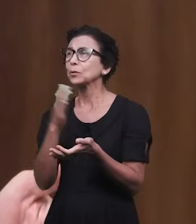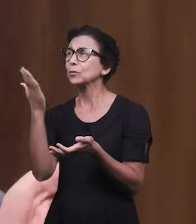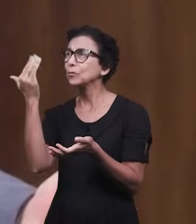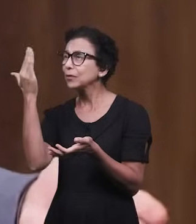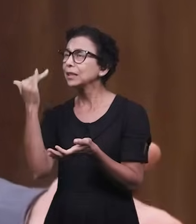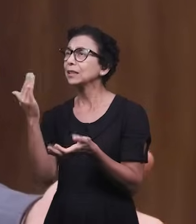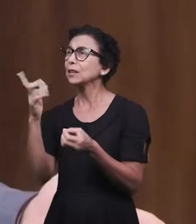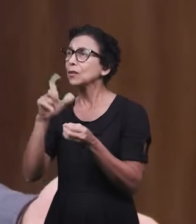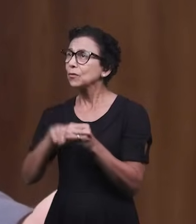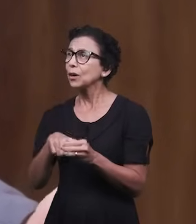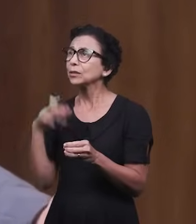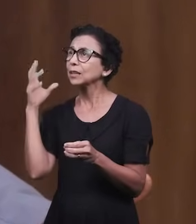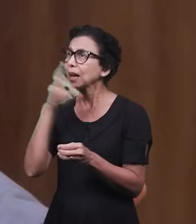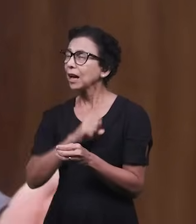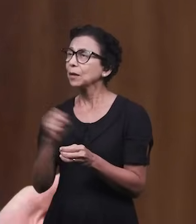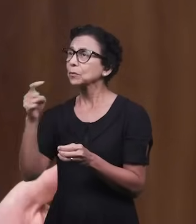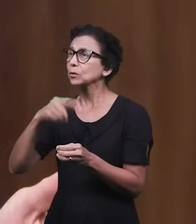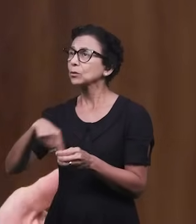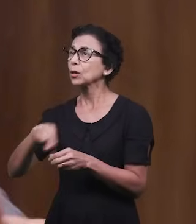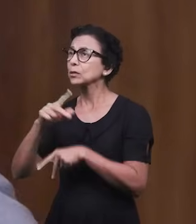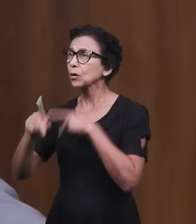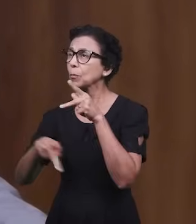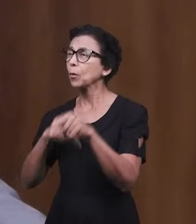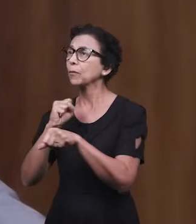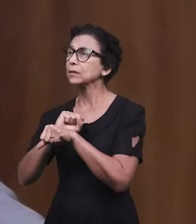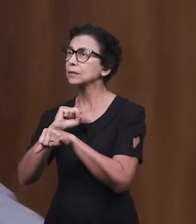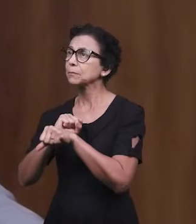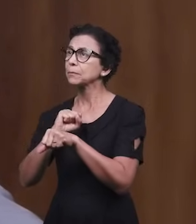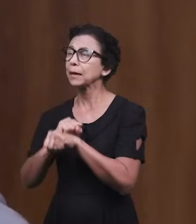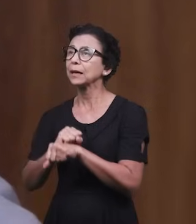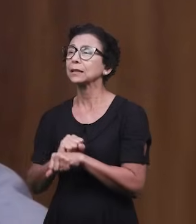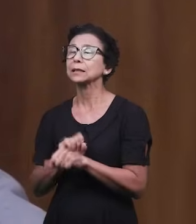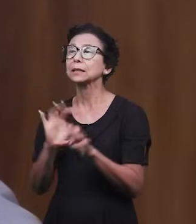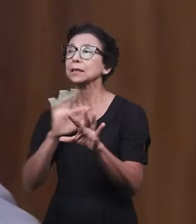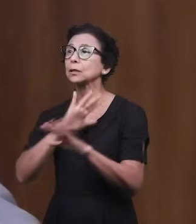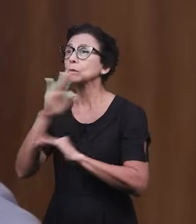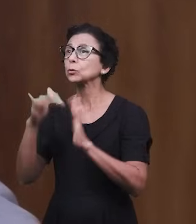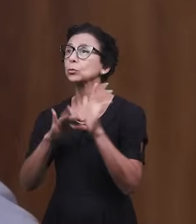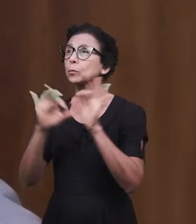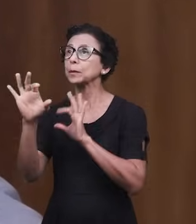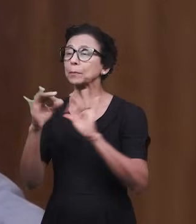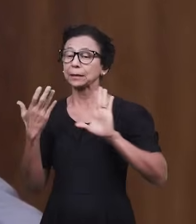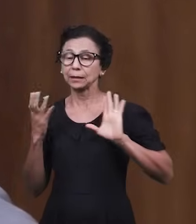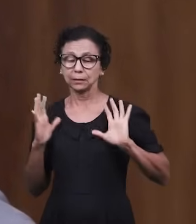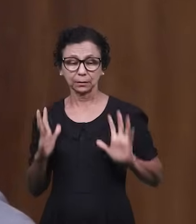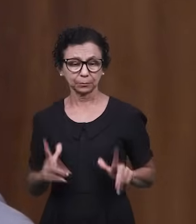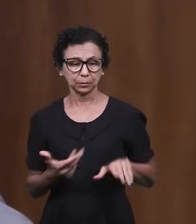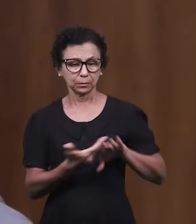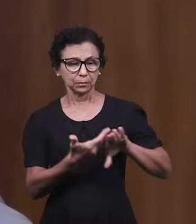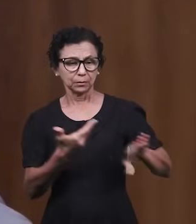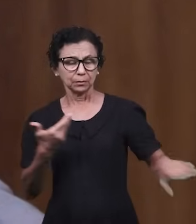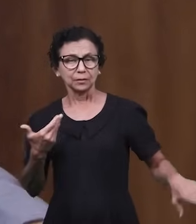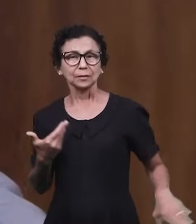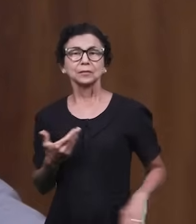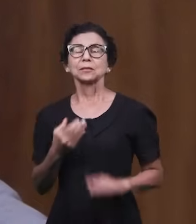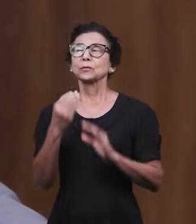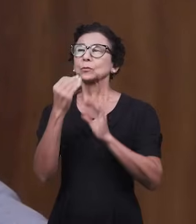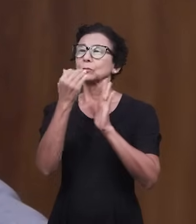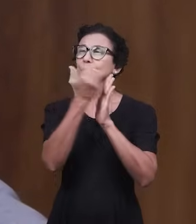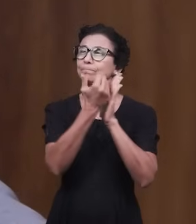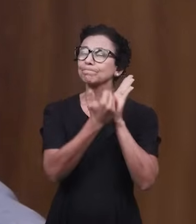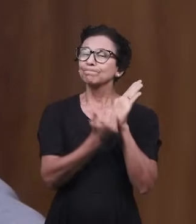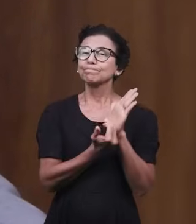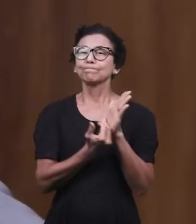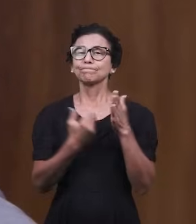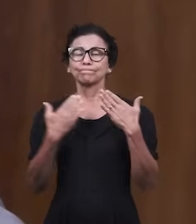chegue logo, nós estamos te esperando, nós estamos prontos, preparados, a casa está arrumada, está tudo certo, a nossa vida espiritual está em ordem, as